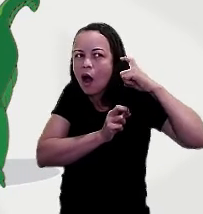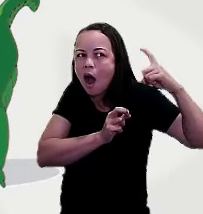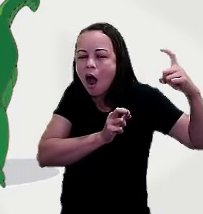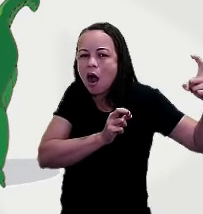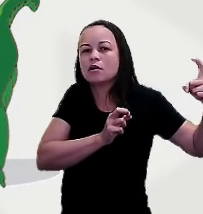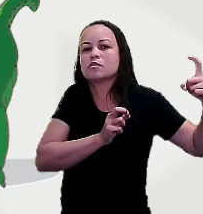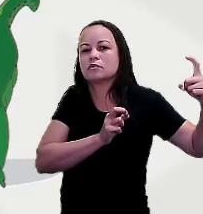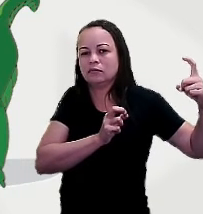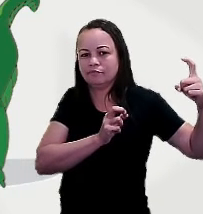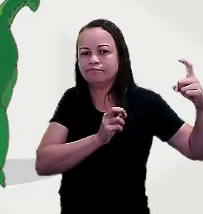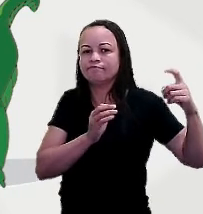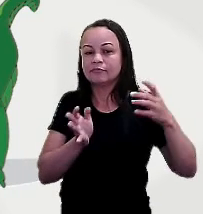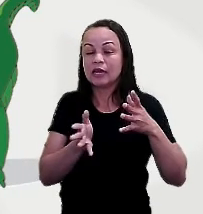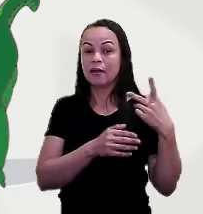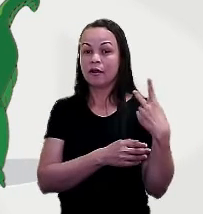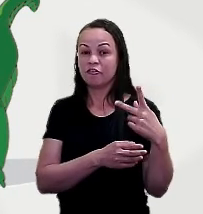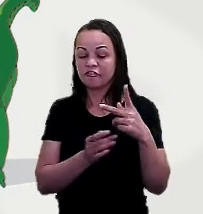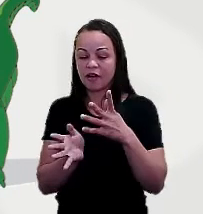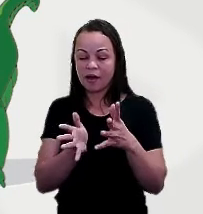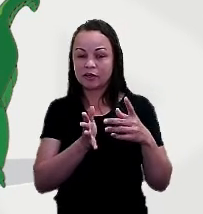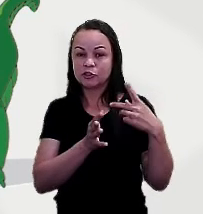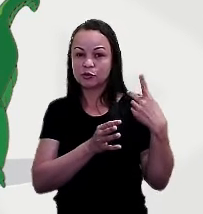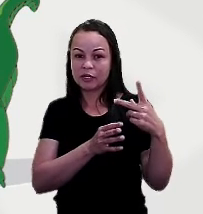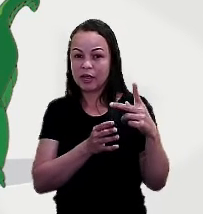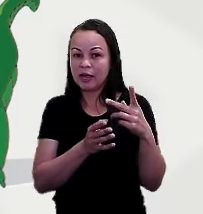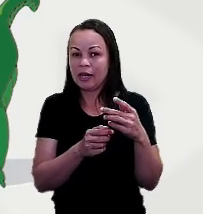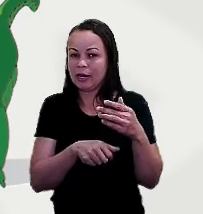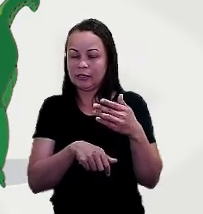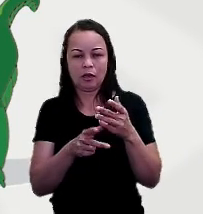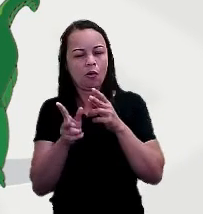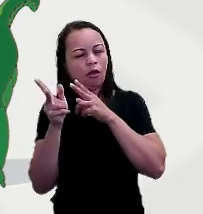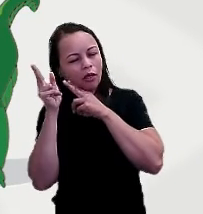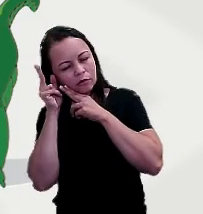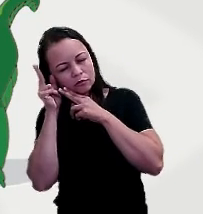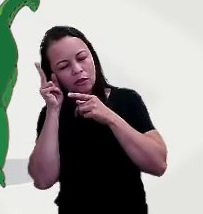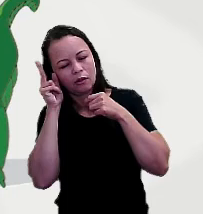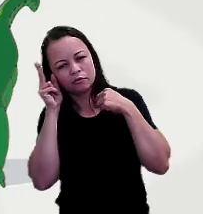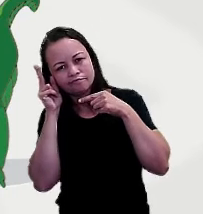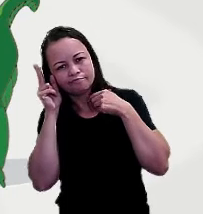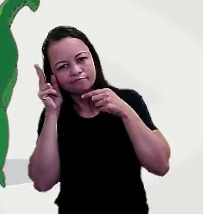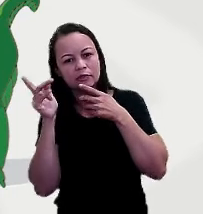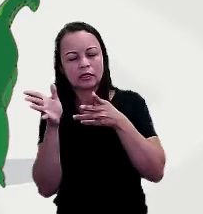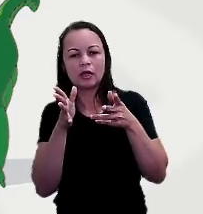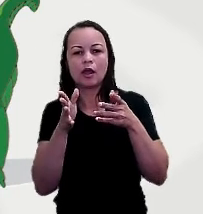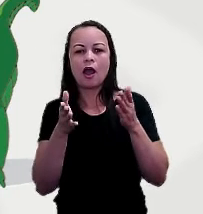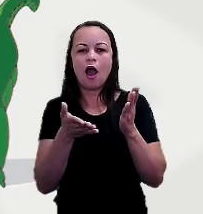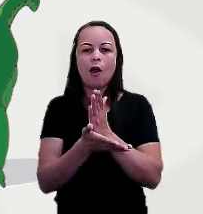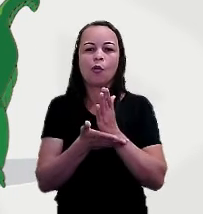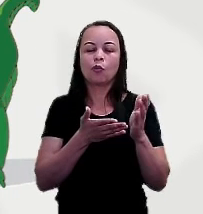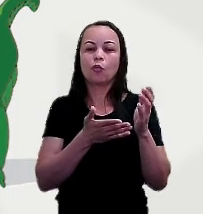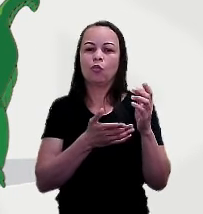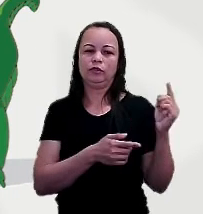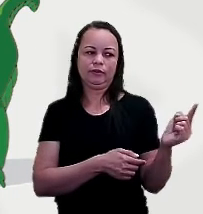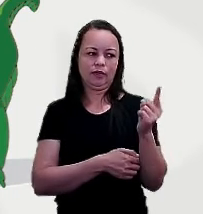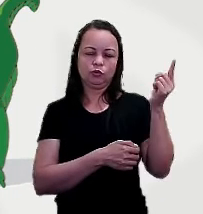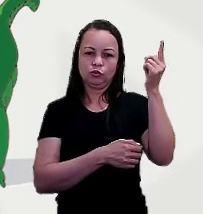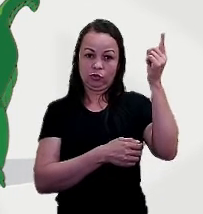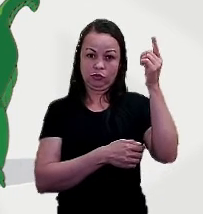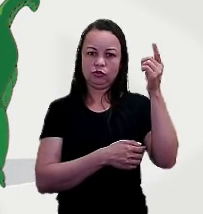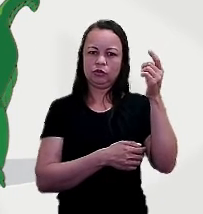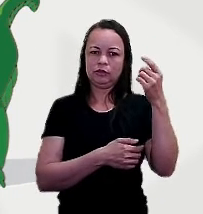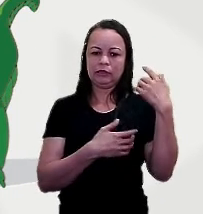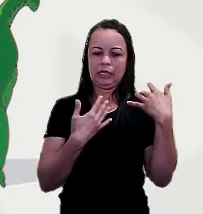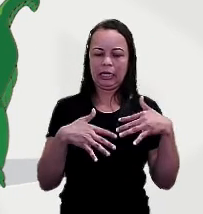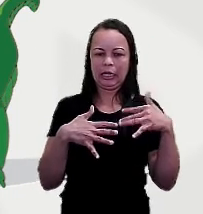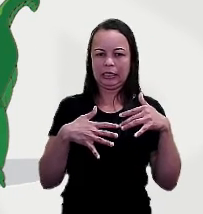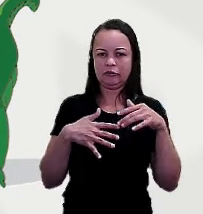distância. Pelo fato da Cuca praticamente não dormir, alguns adultos tentam amedrontar as